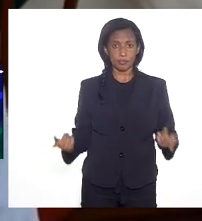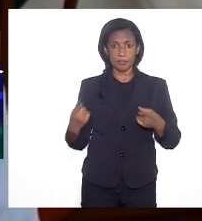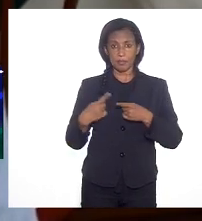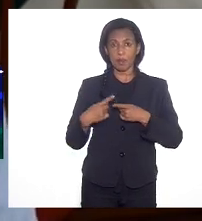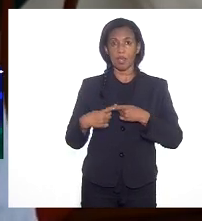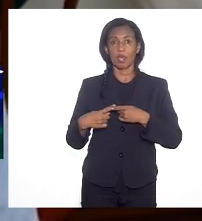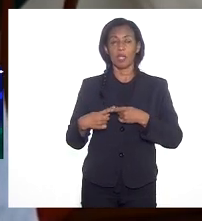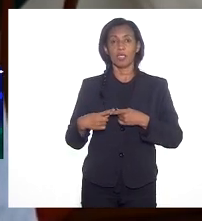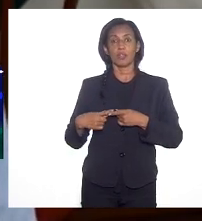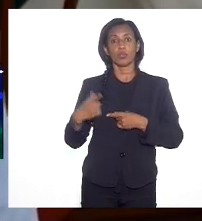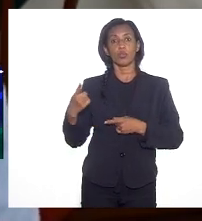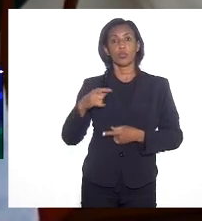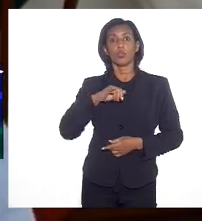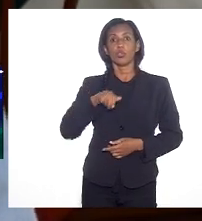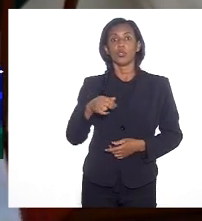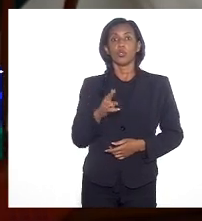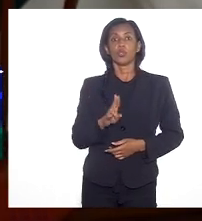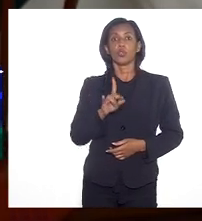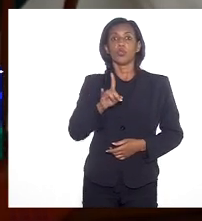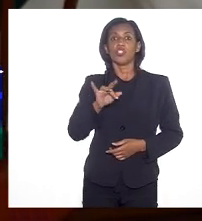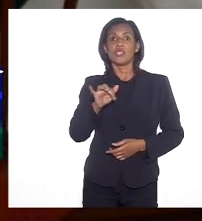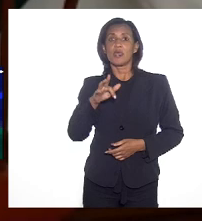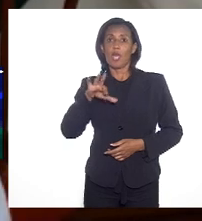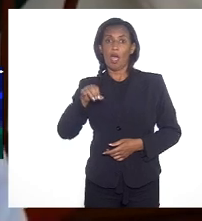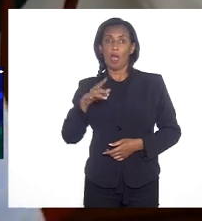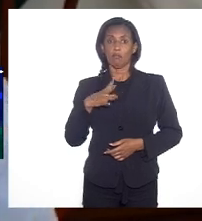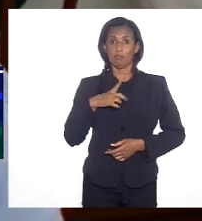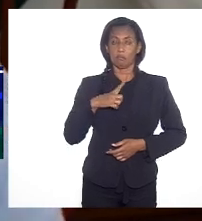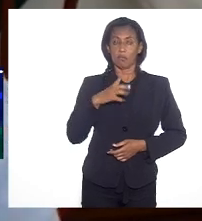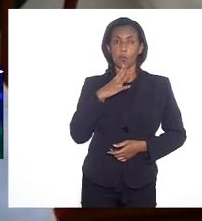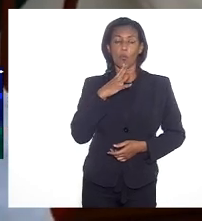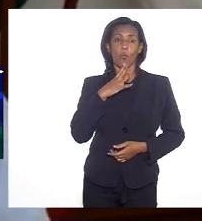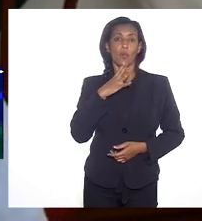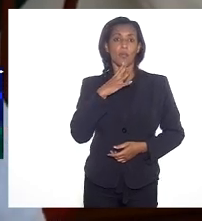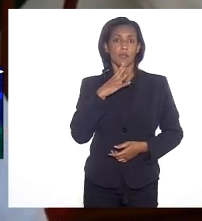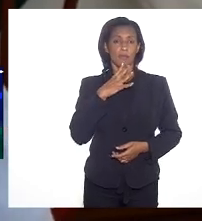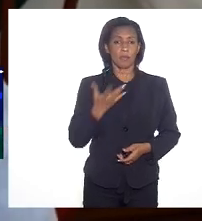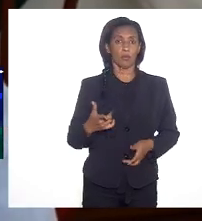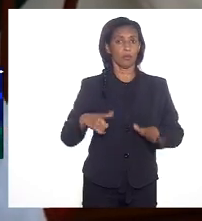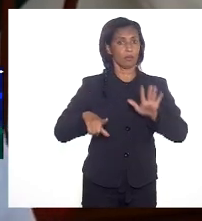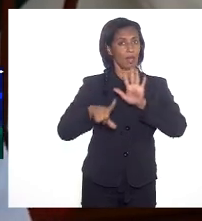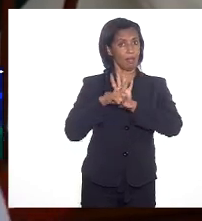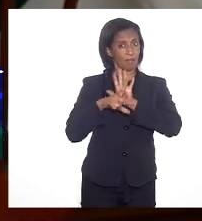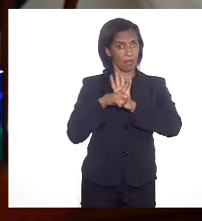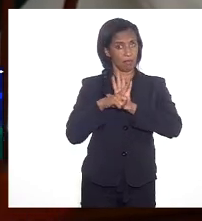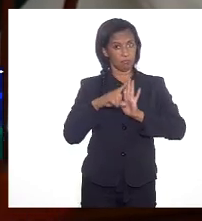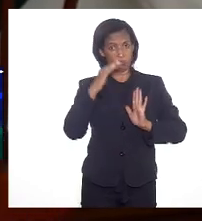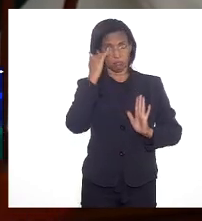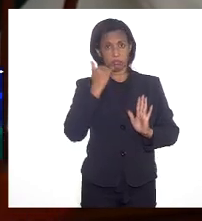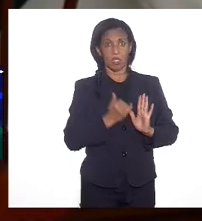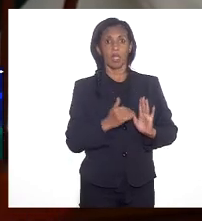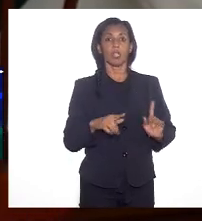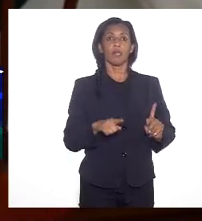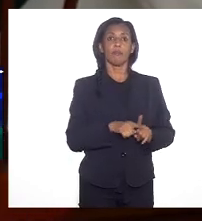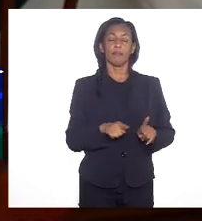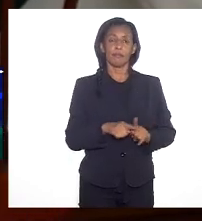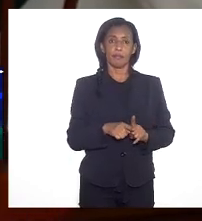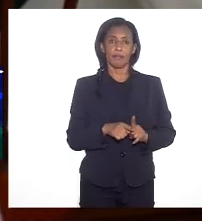judiciária, ter o conhecimento da lei em si, poder também